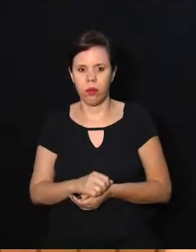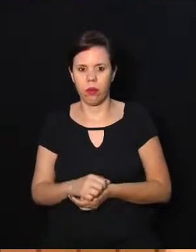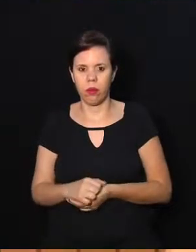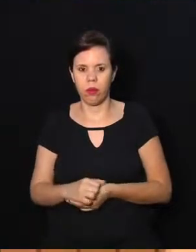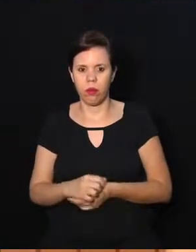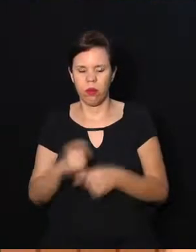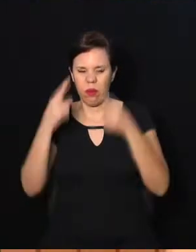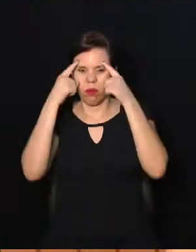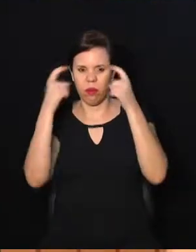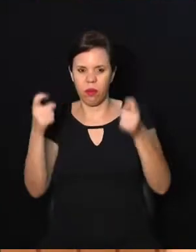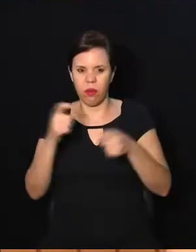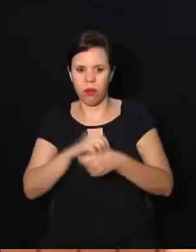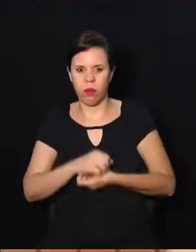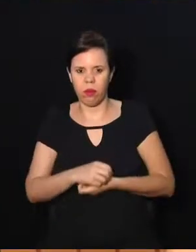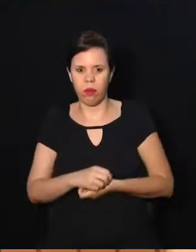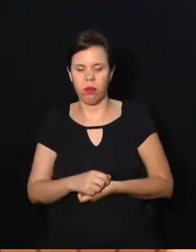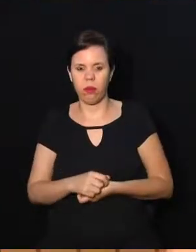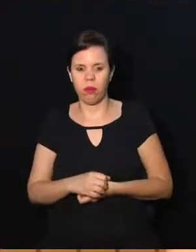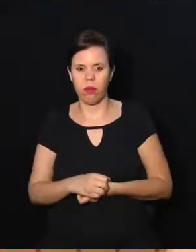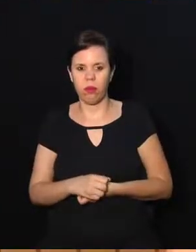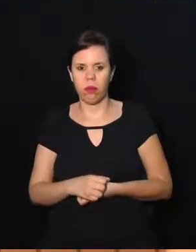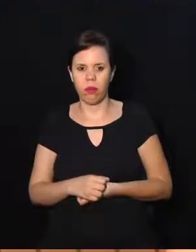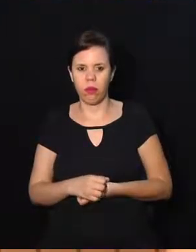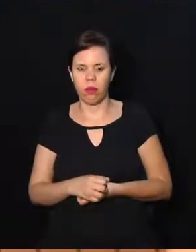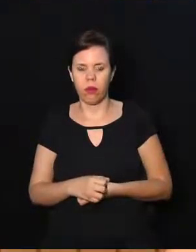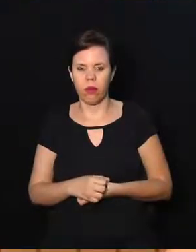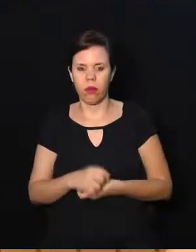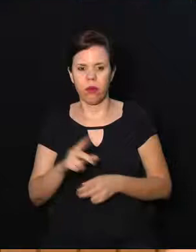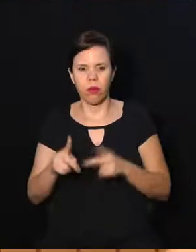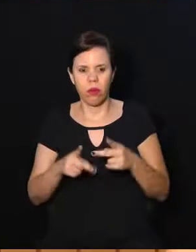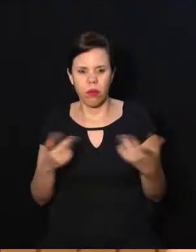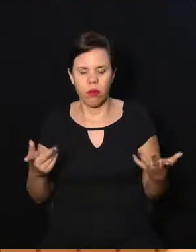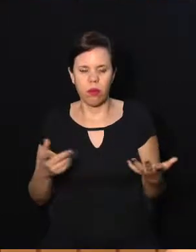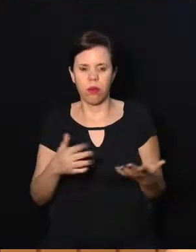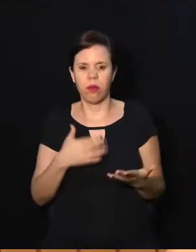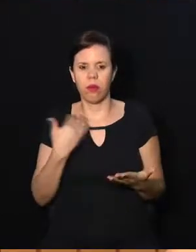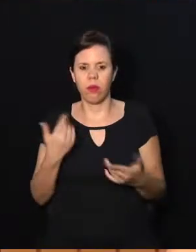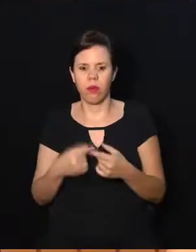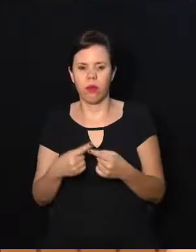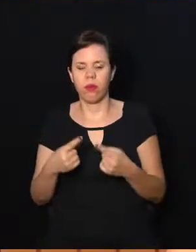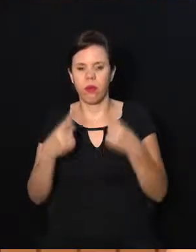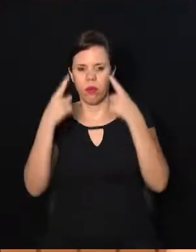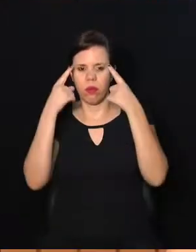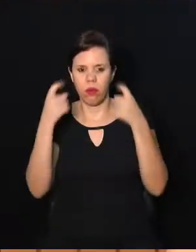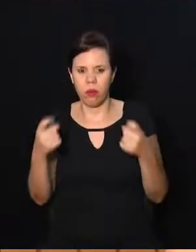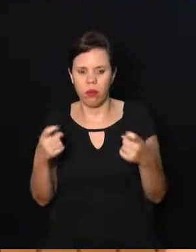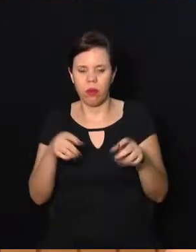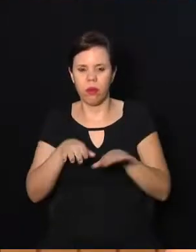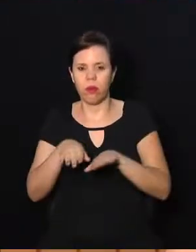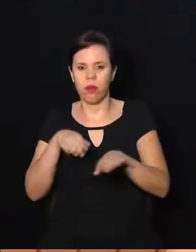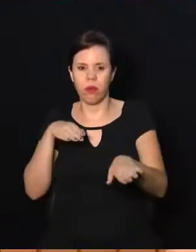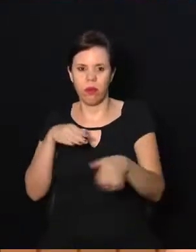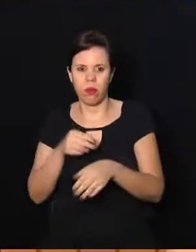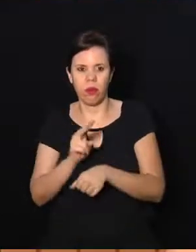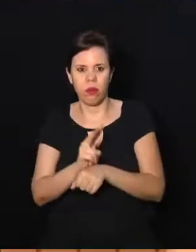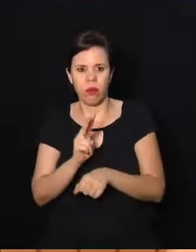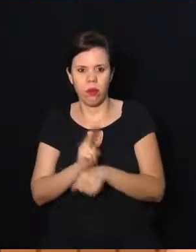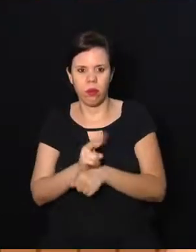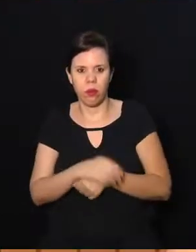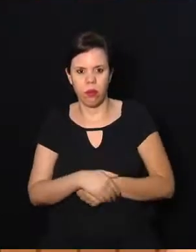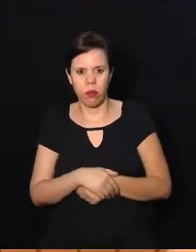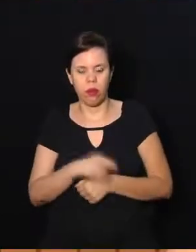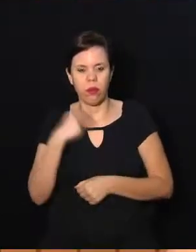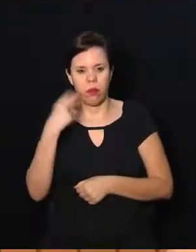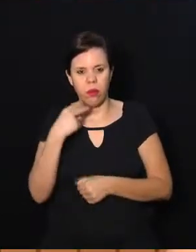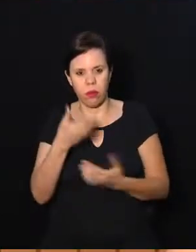a violência, os homicídios, a violência no trânsito, cuidar Eu sei que o